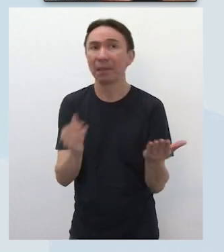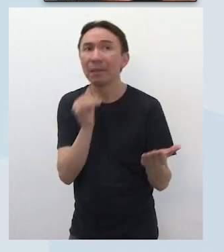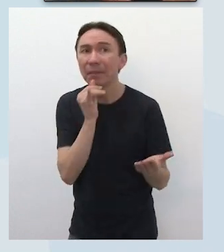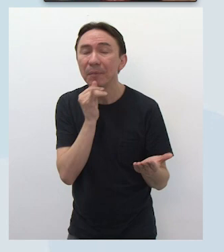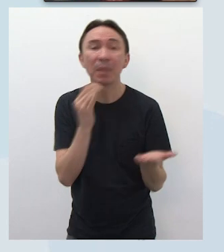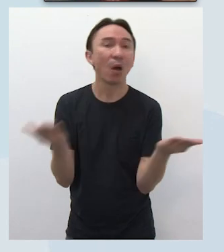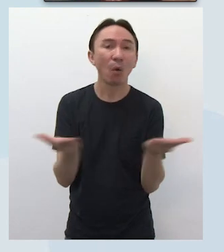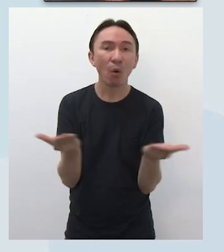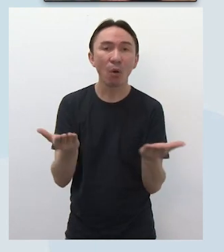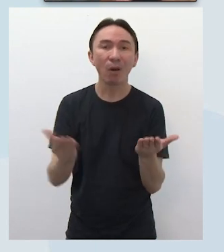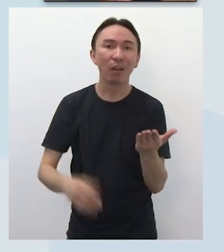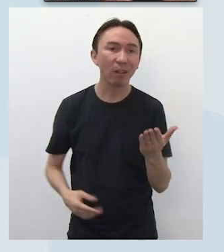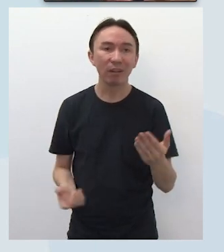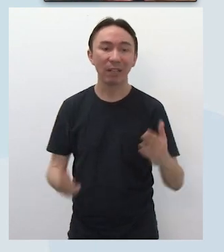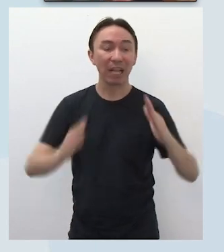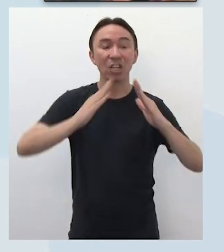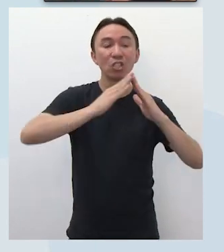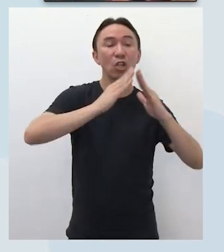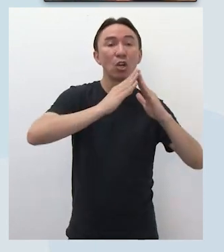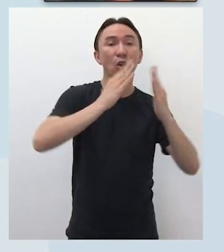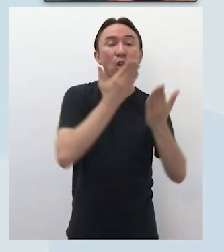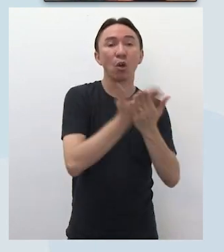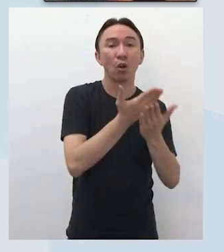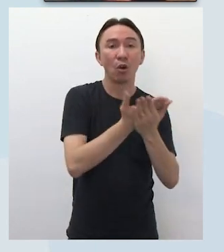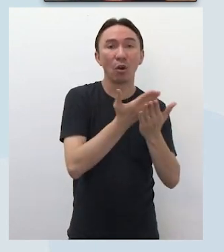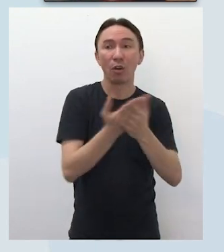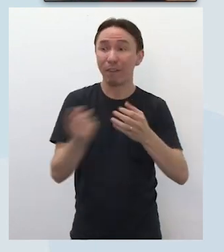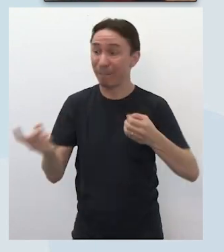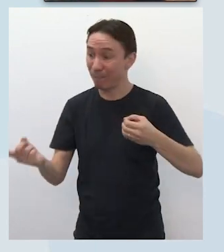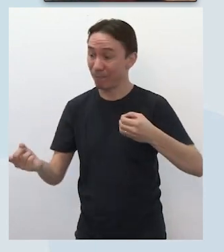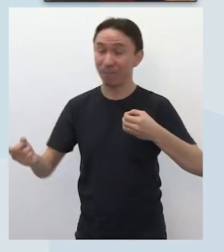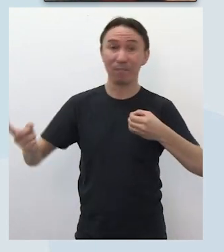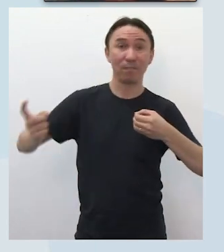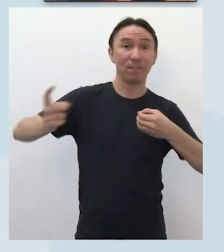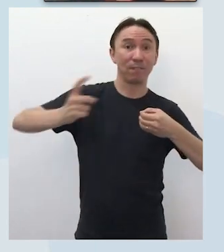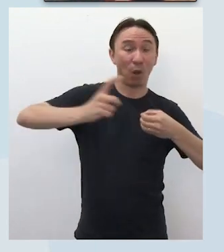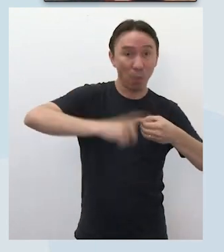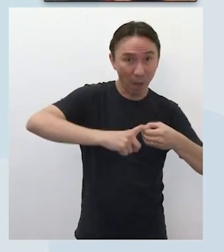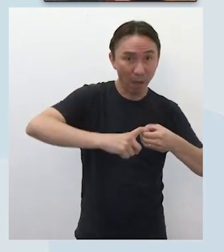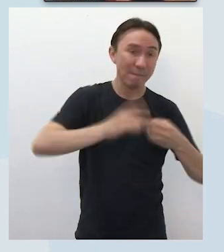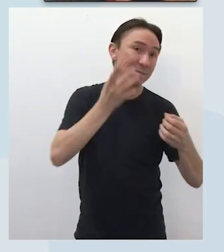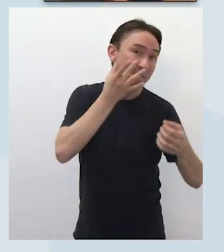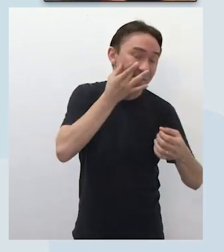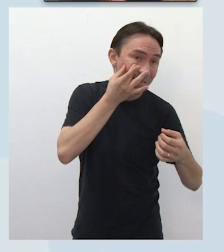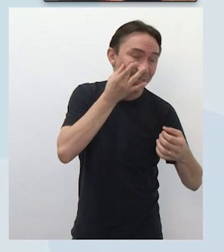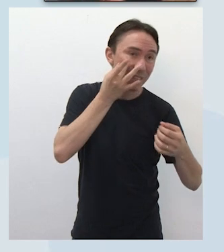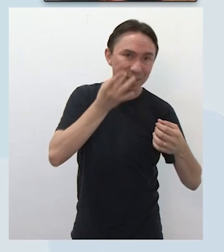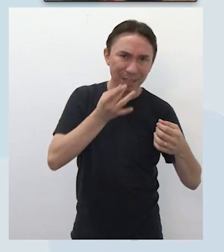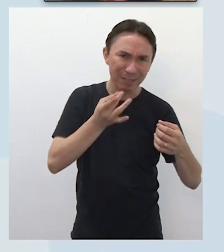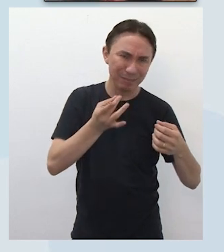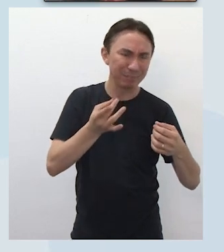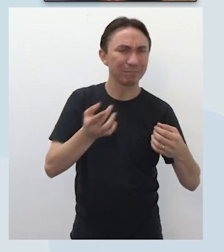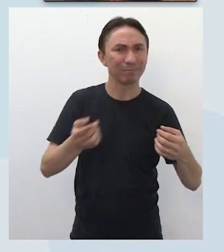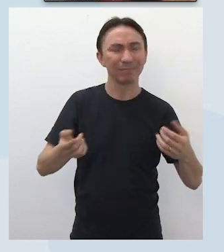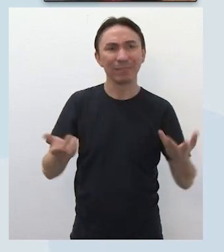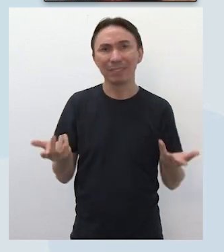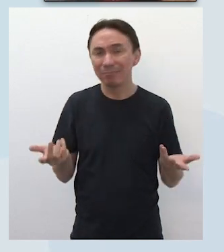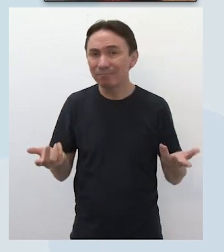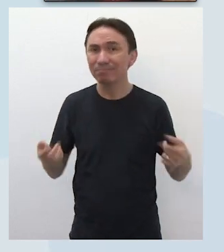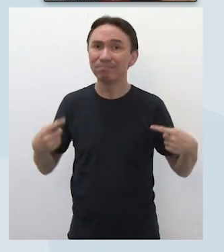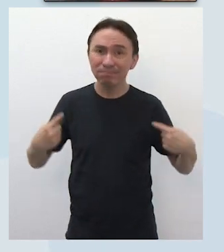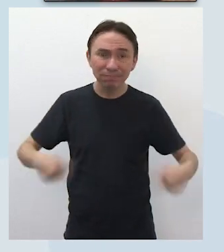né, mesmo que escalonadas, né, do ponto de vista presencial, a questão da confiança